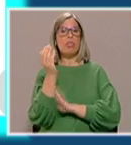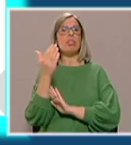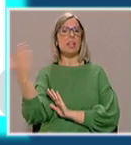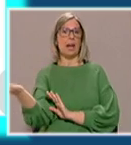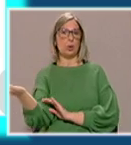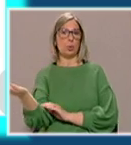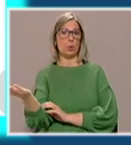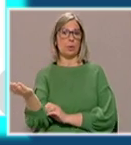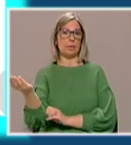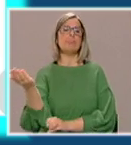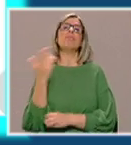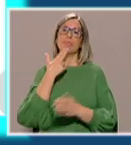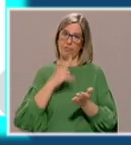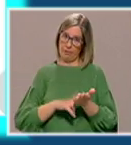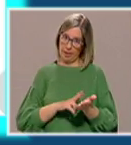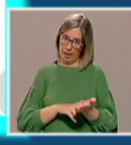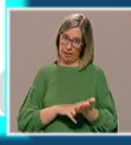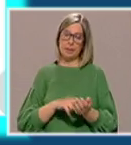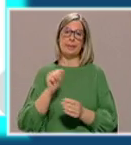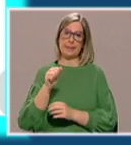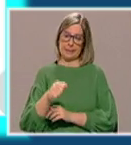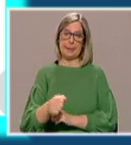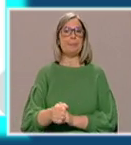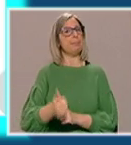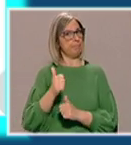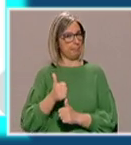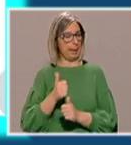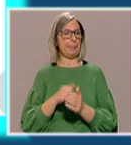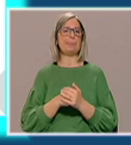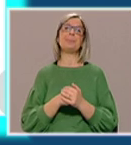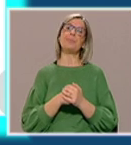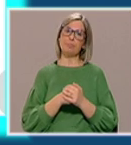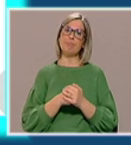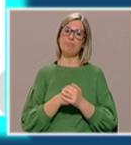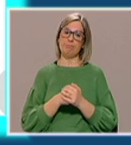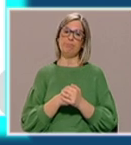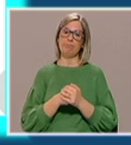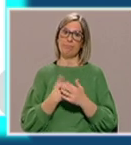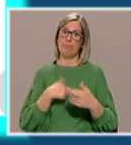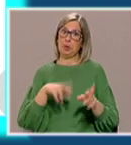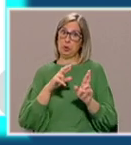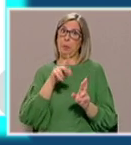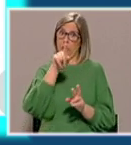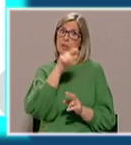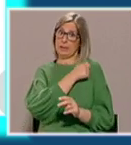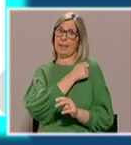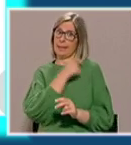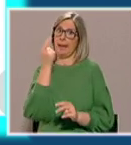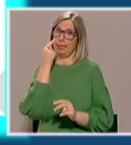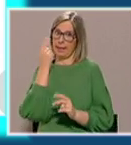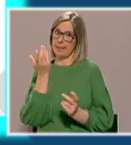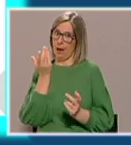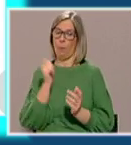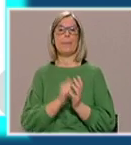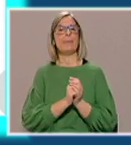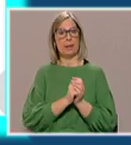falso? É verdadeiro. Muito bem. Espero que estejam ou que estivessem com atenção. Na terceira